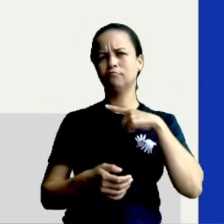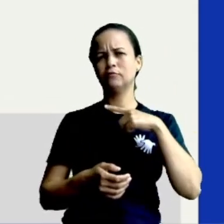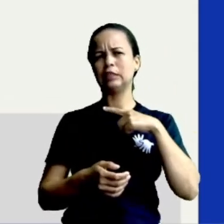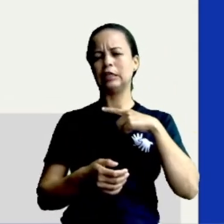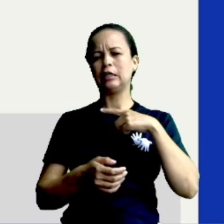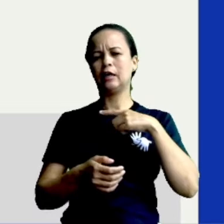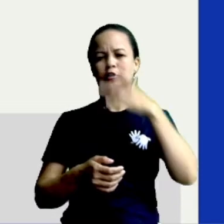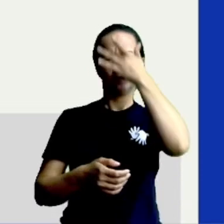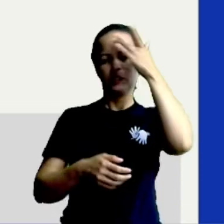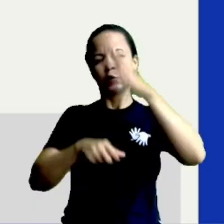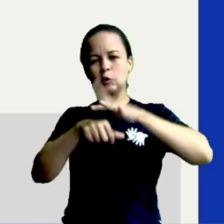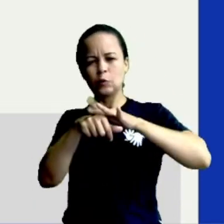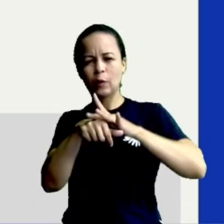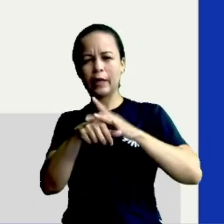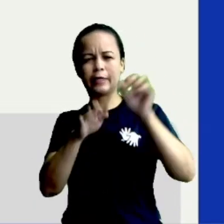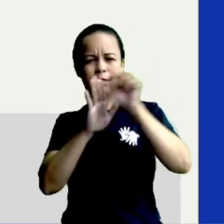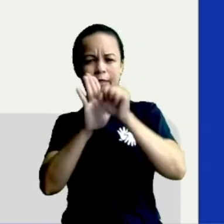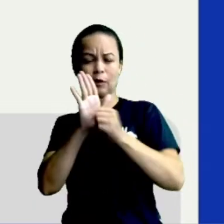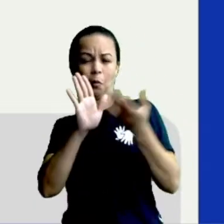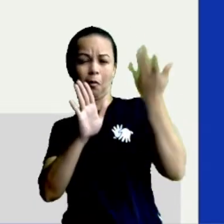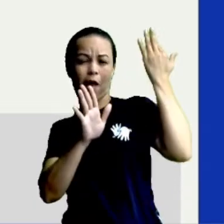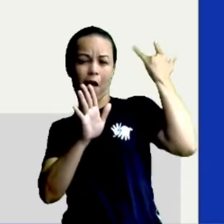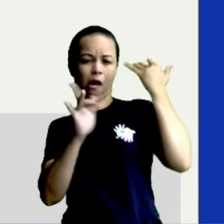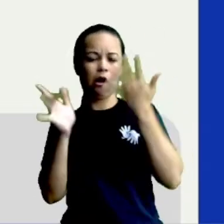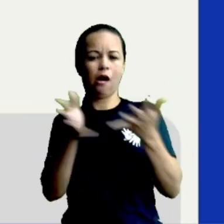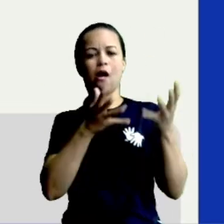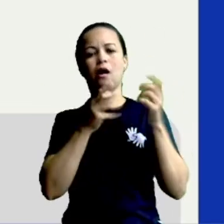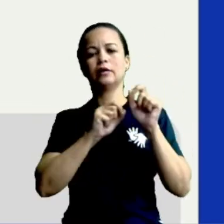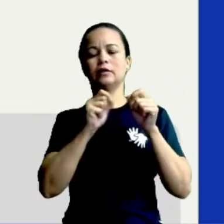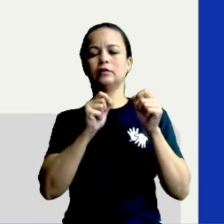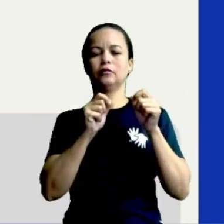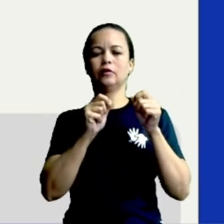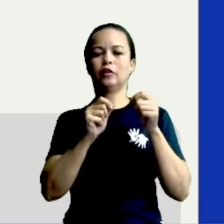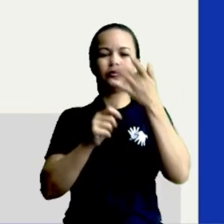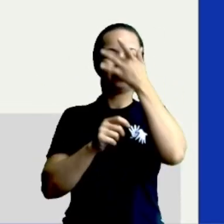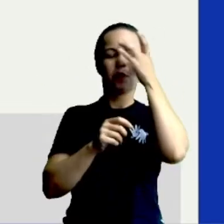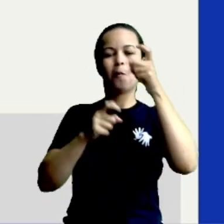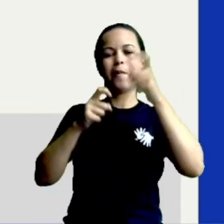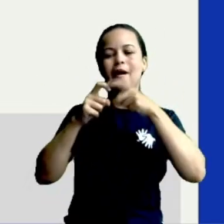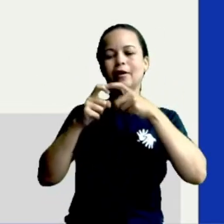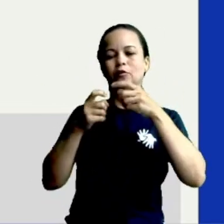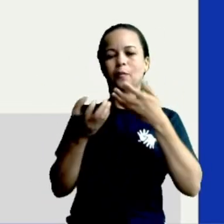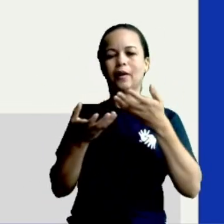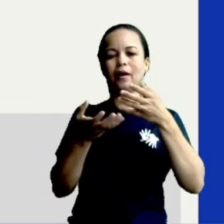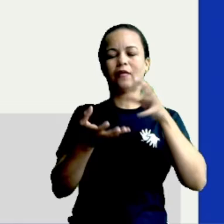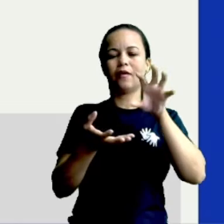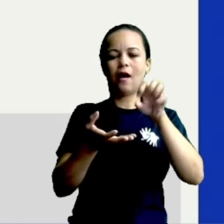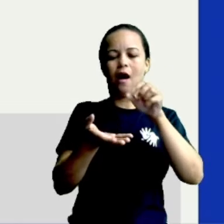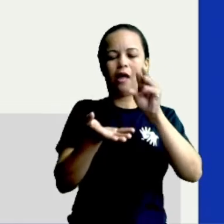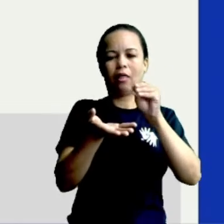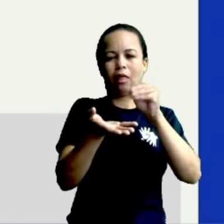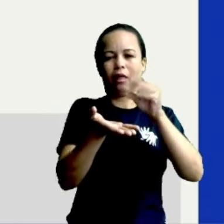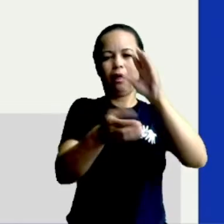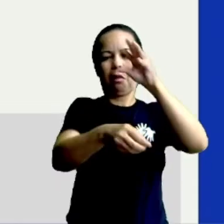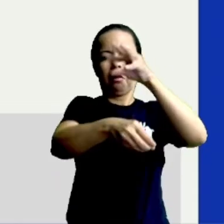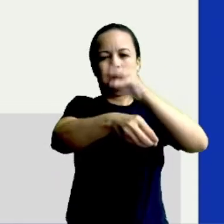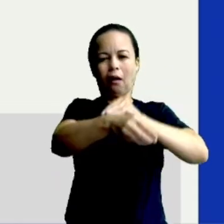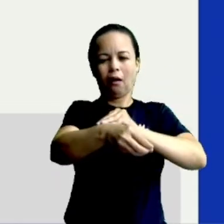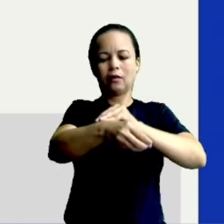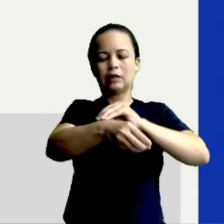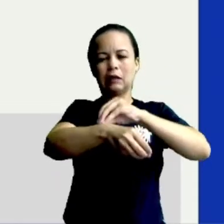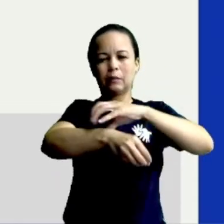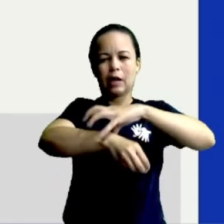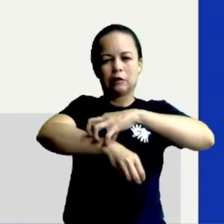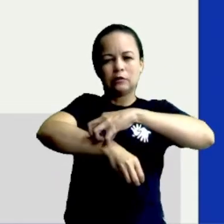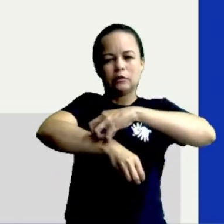atrás, o médico iria para a cama do paciente, colocaria sanguessugas nele para ele retirar